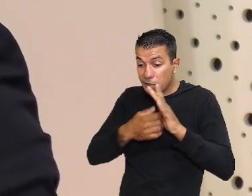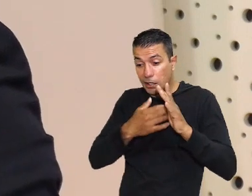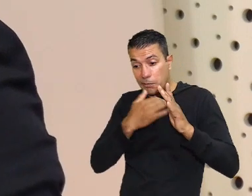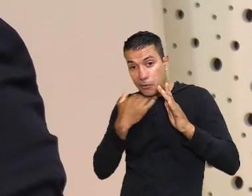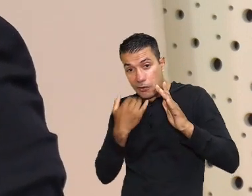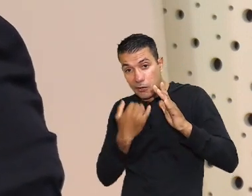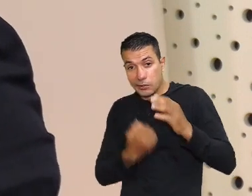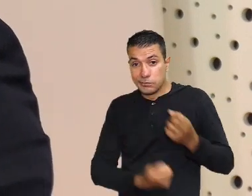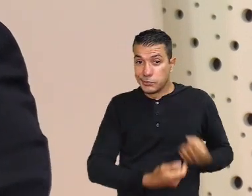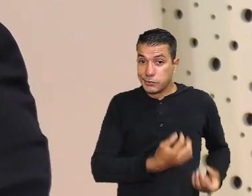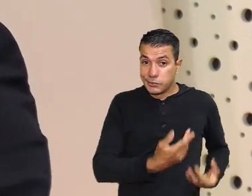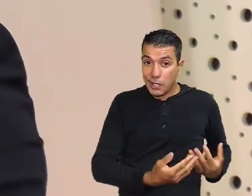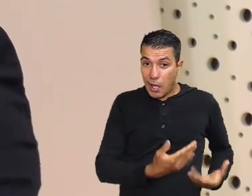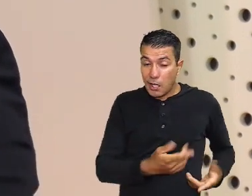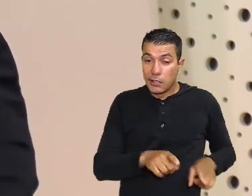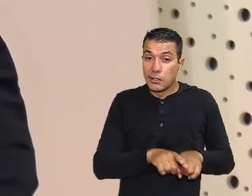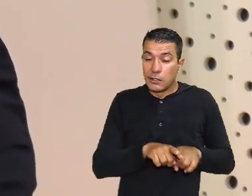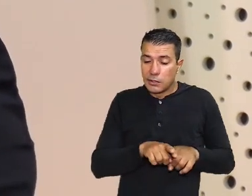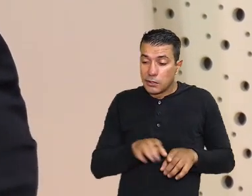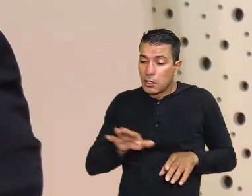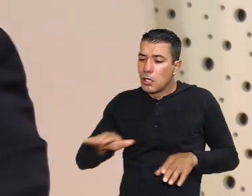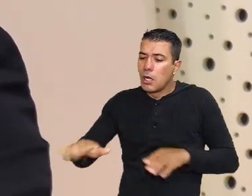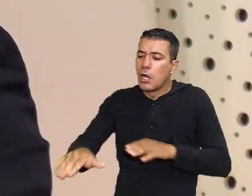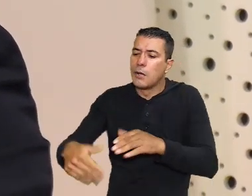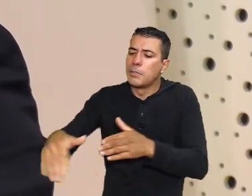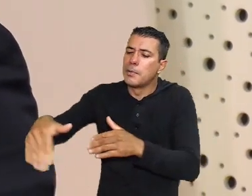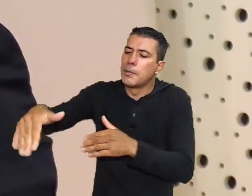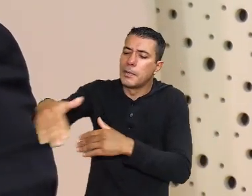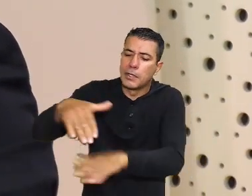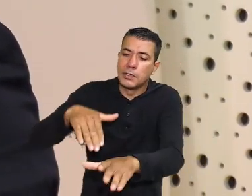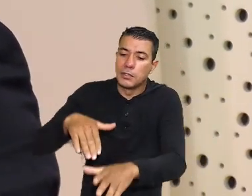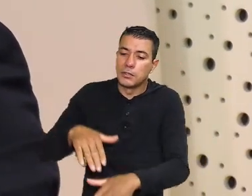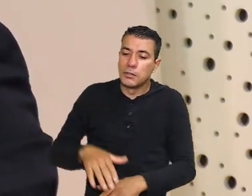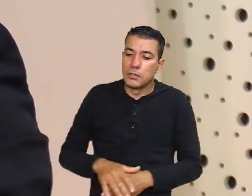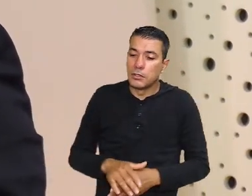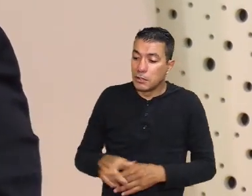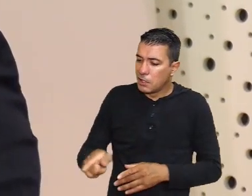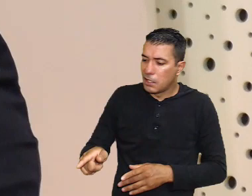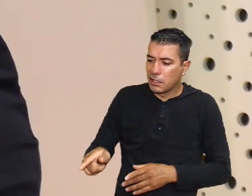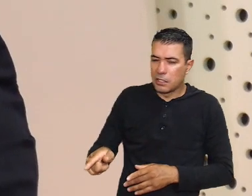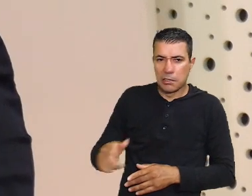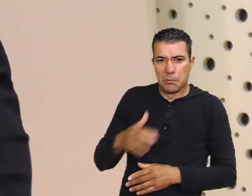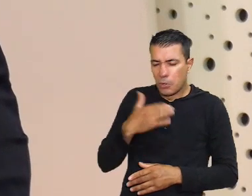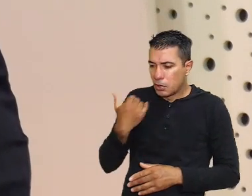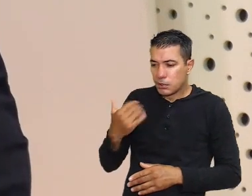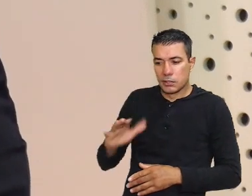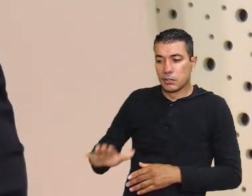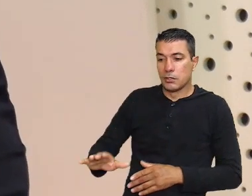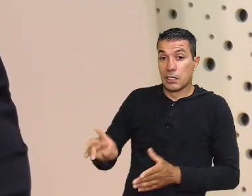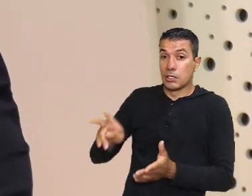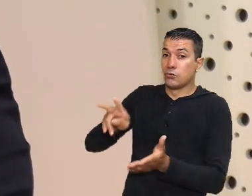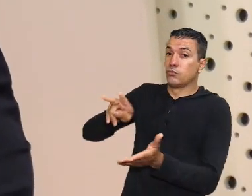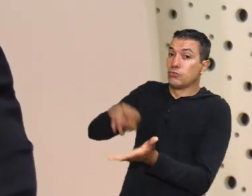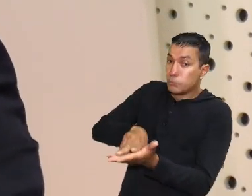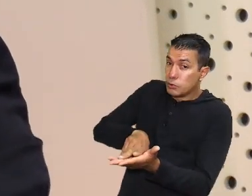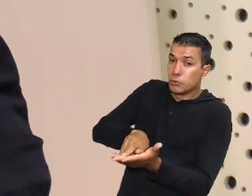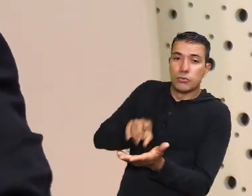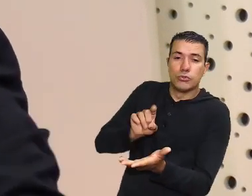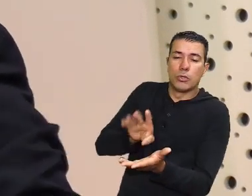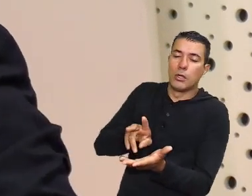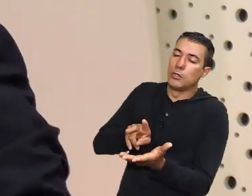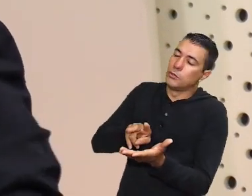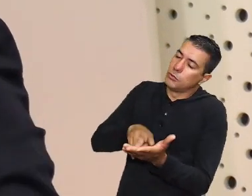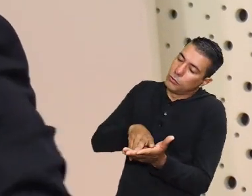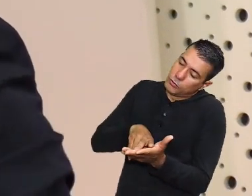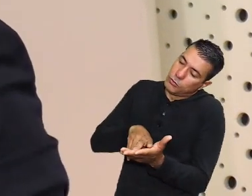do inferno, ele chega lá e pede para todo mundo se retirar e ele diz, ela não está morta, ela dormiu. E percebam